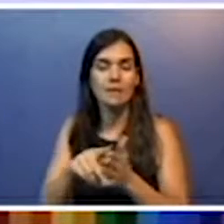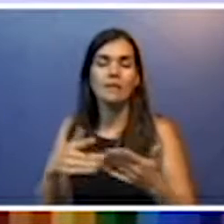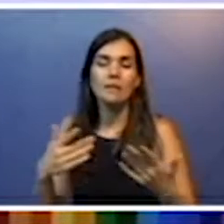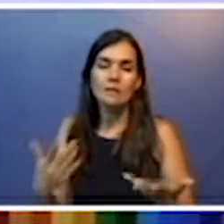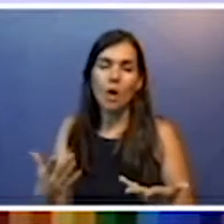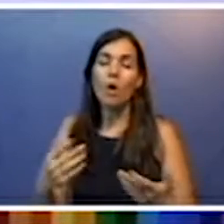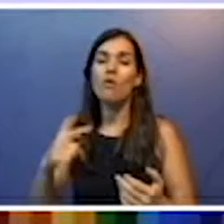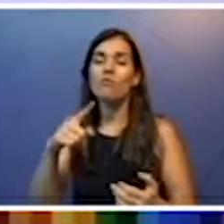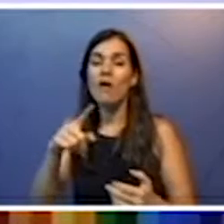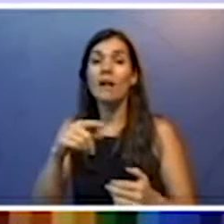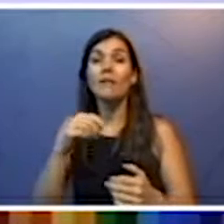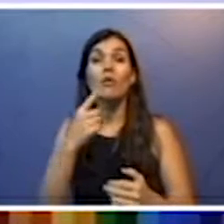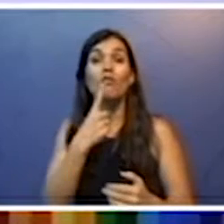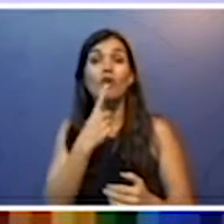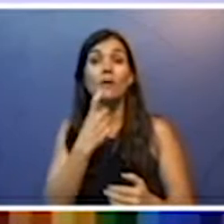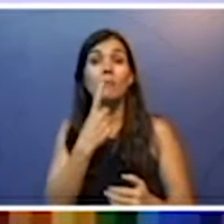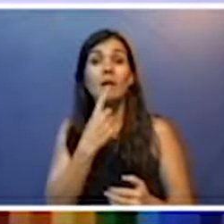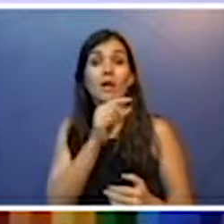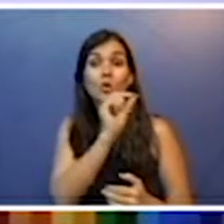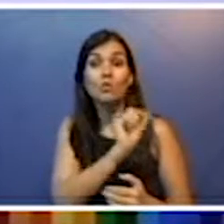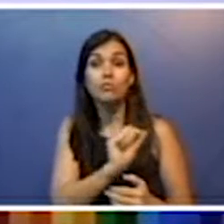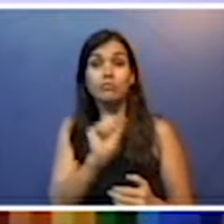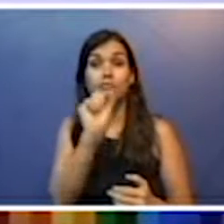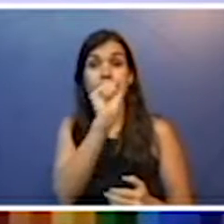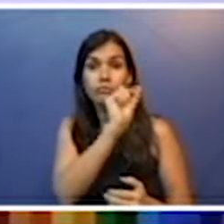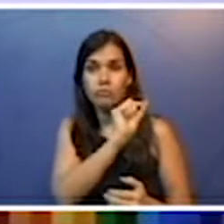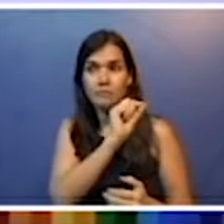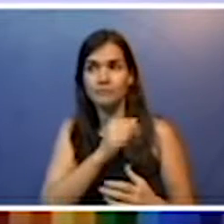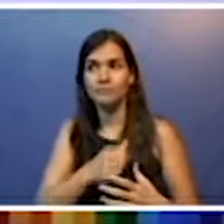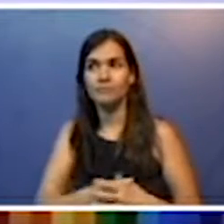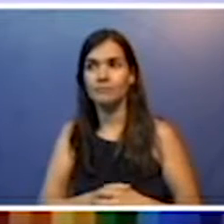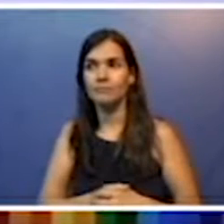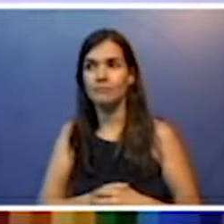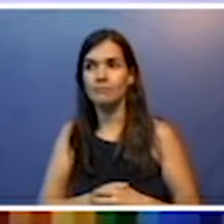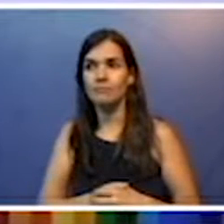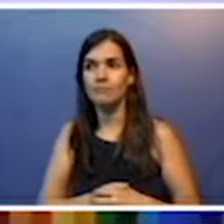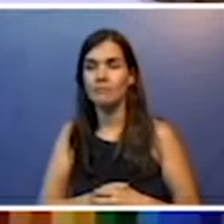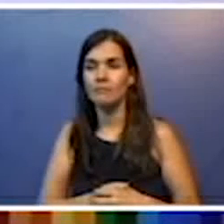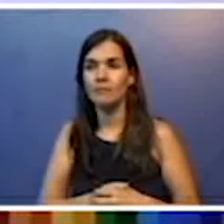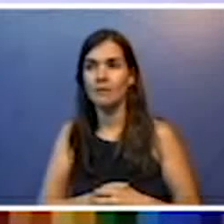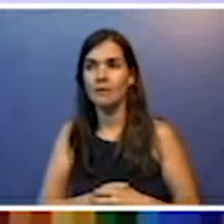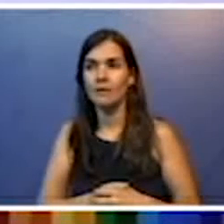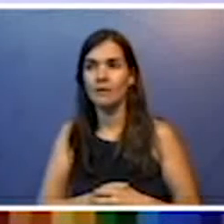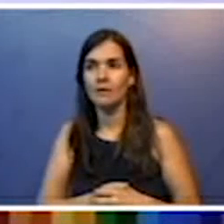com grifo vermelho. Olha lá a palavra